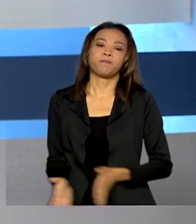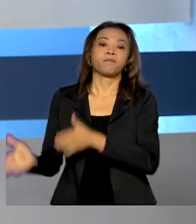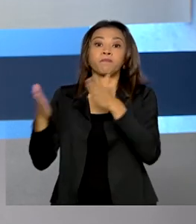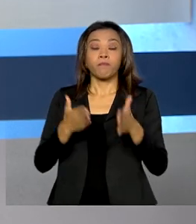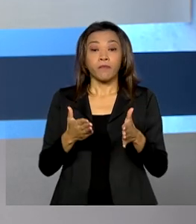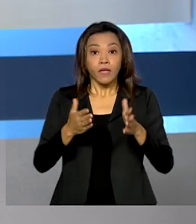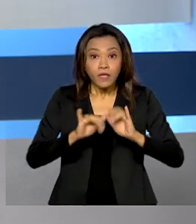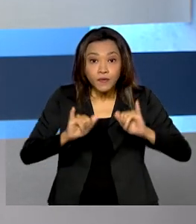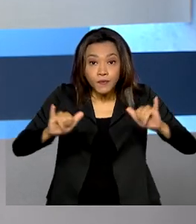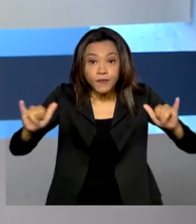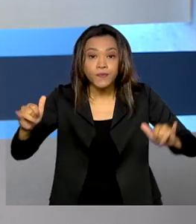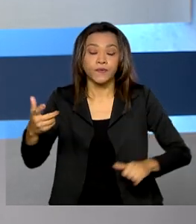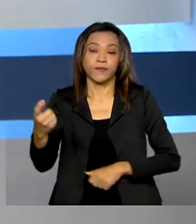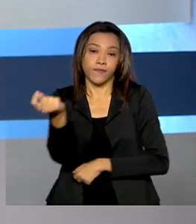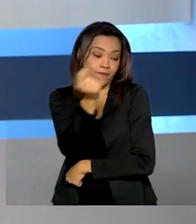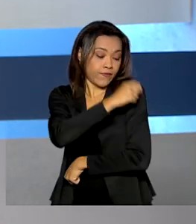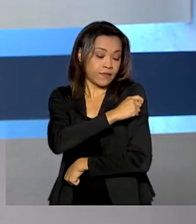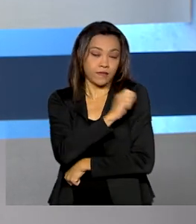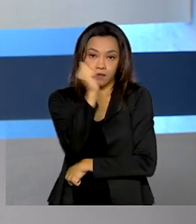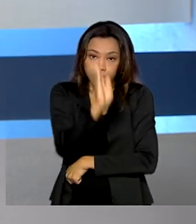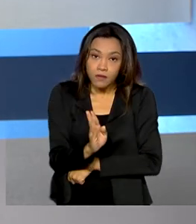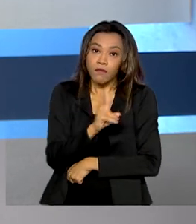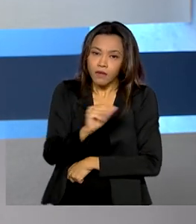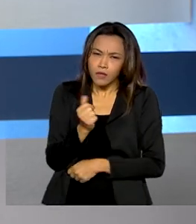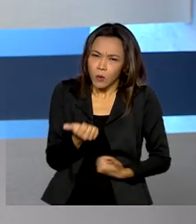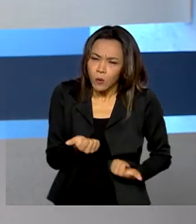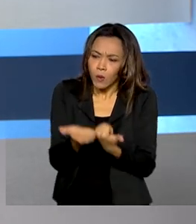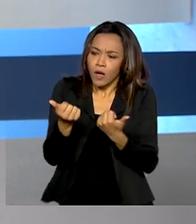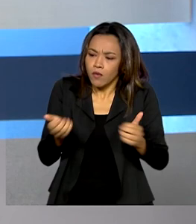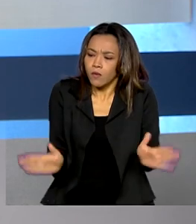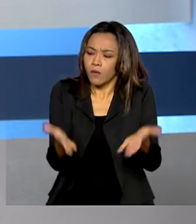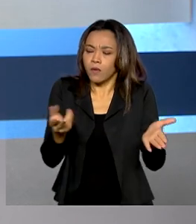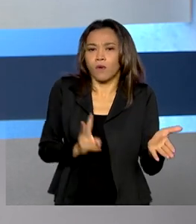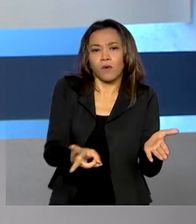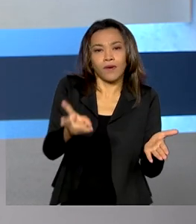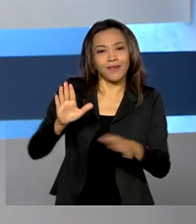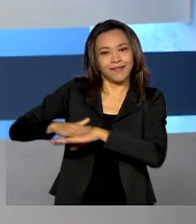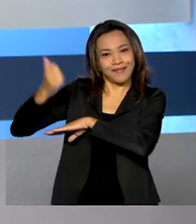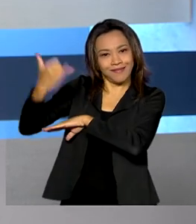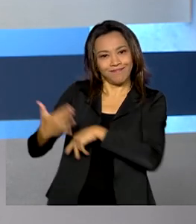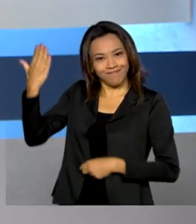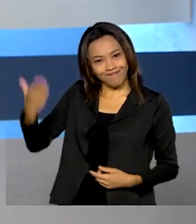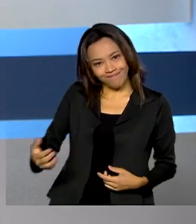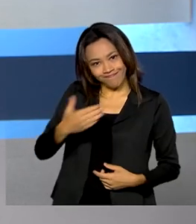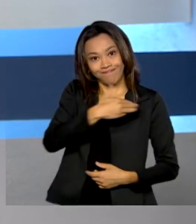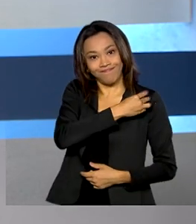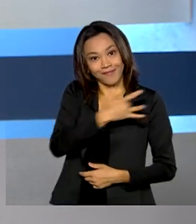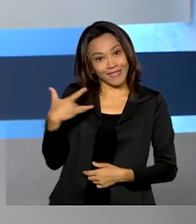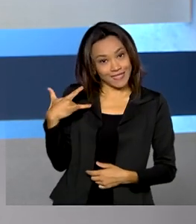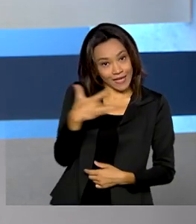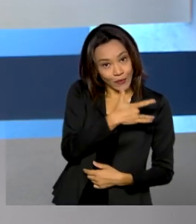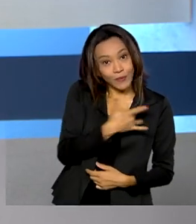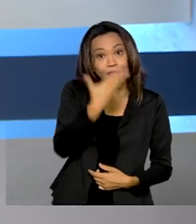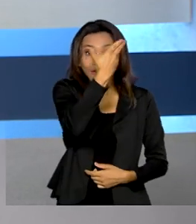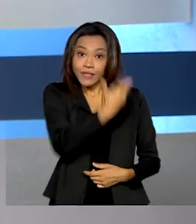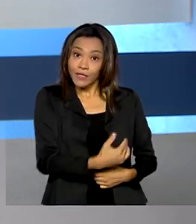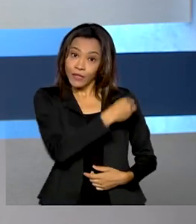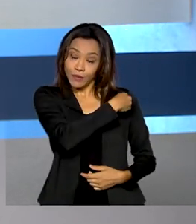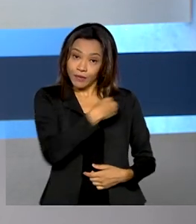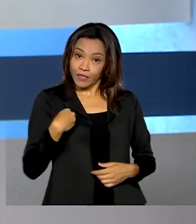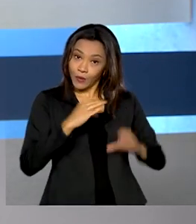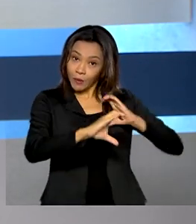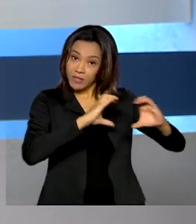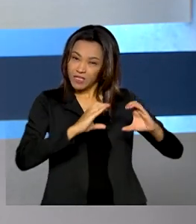E a campanha de vacinação no Brasil vai ser fortalecida, de acordo com o ministro da Saúde. E o ministro das Comunicações disse que é preciso acabar